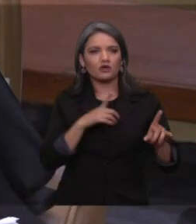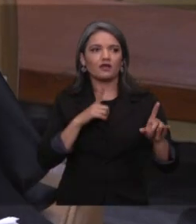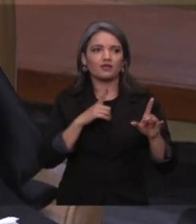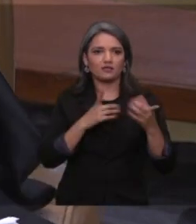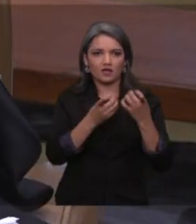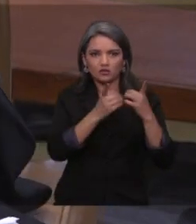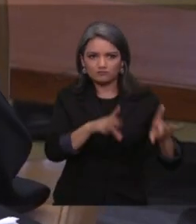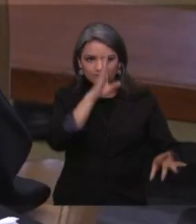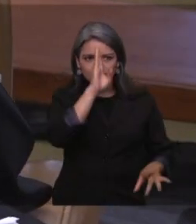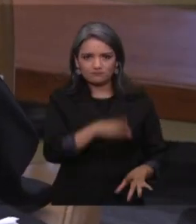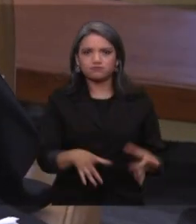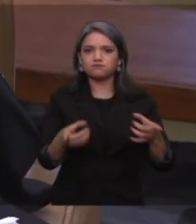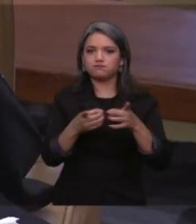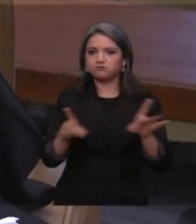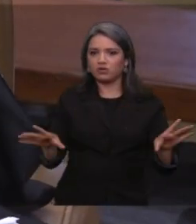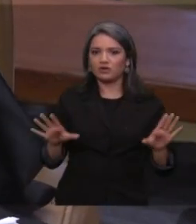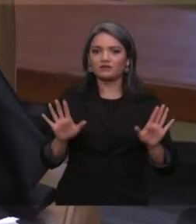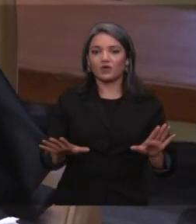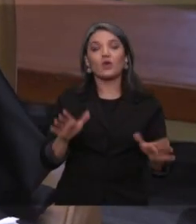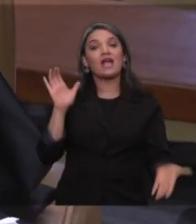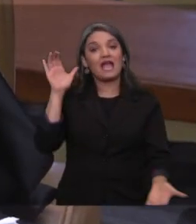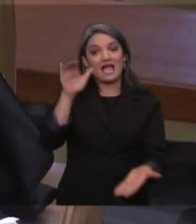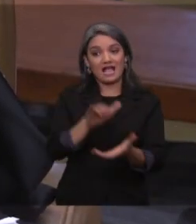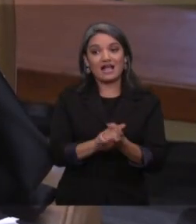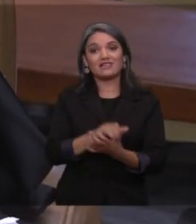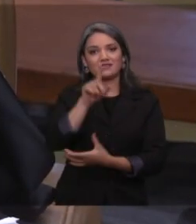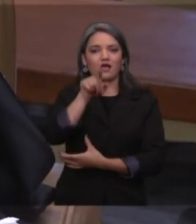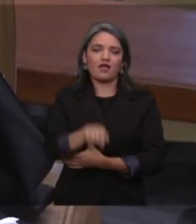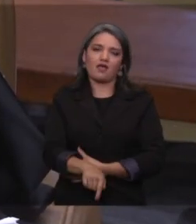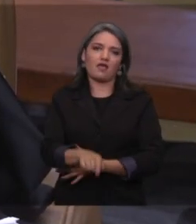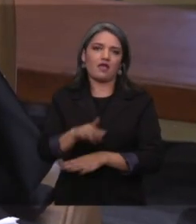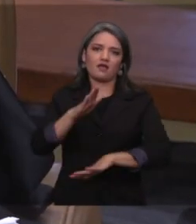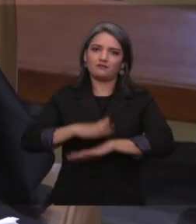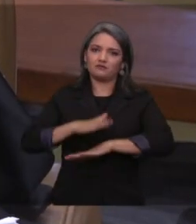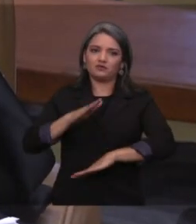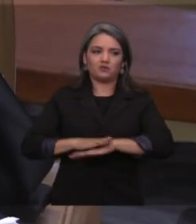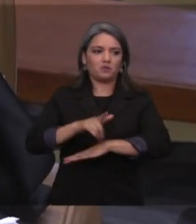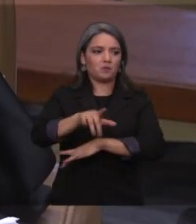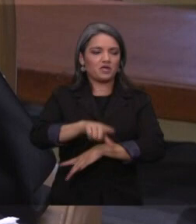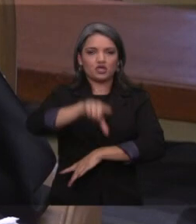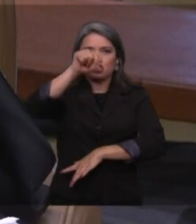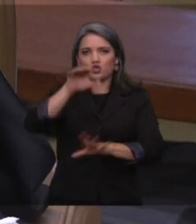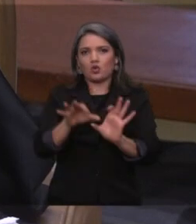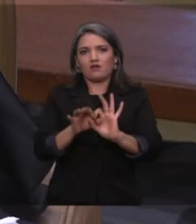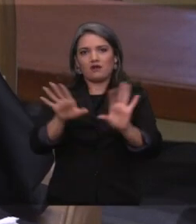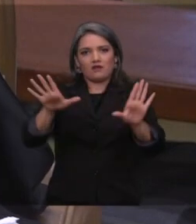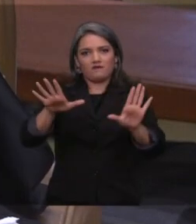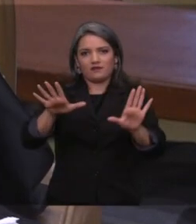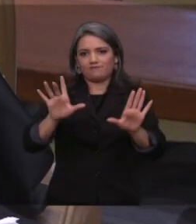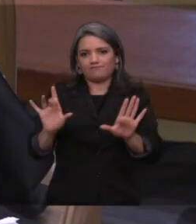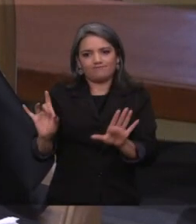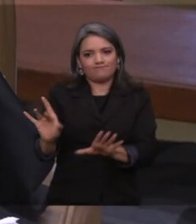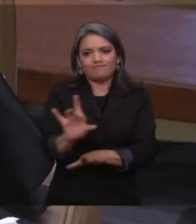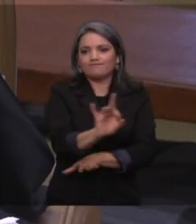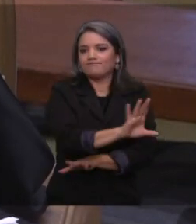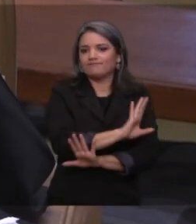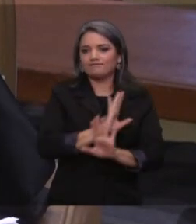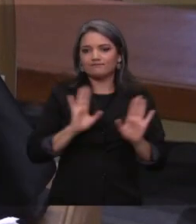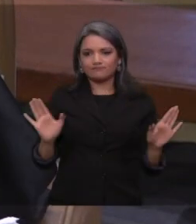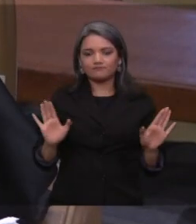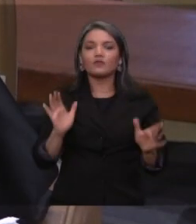presidente, casar é um ato de liberdade, é uma escolha, é um ato